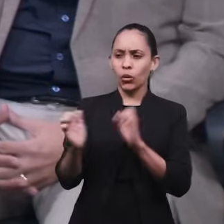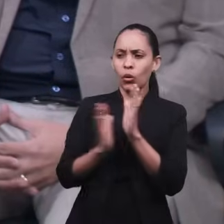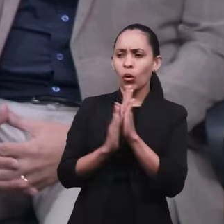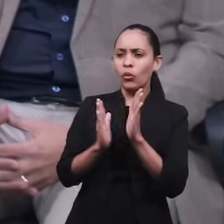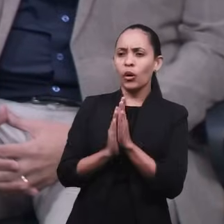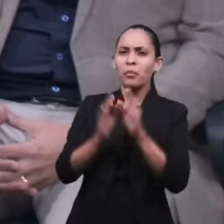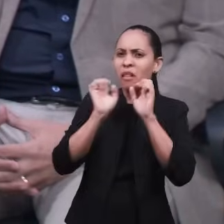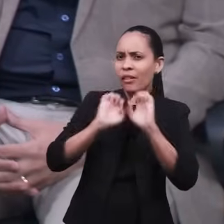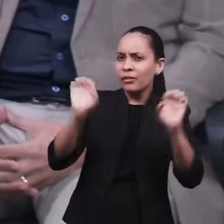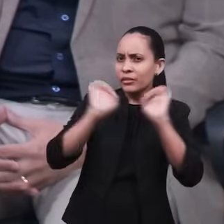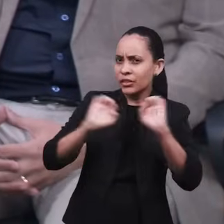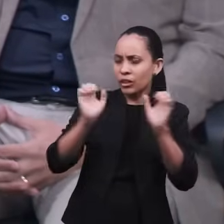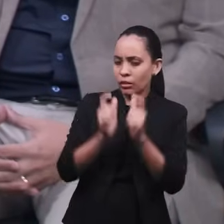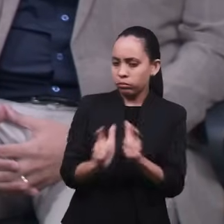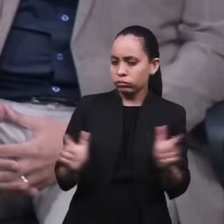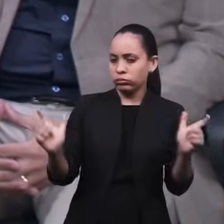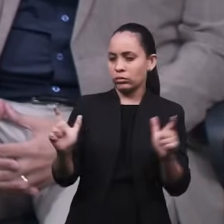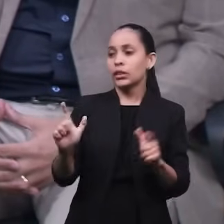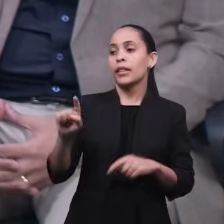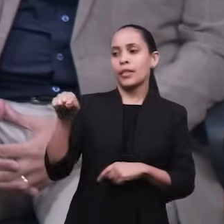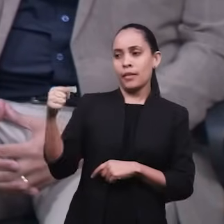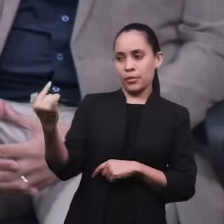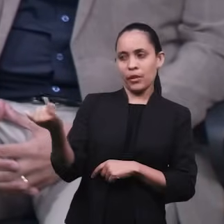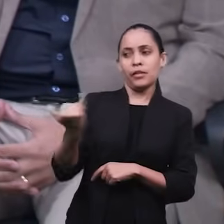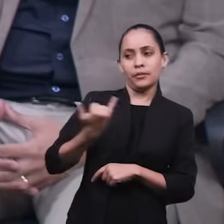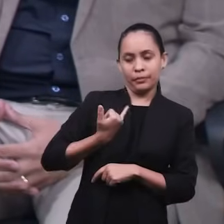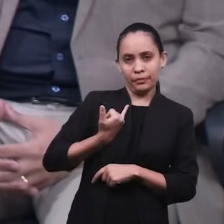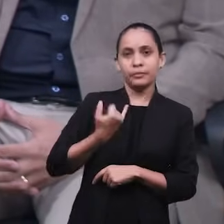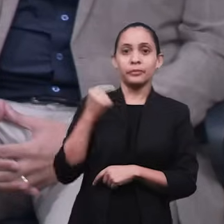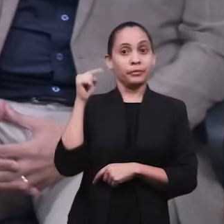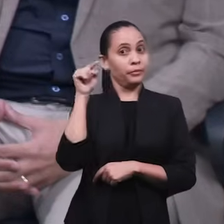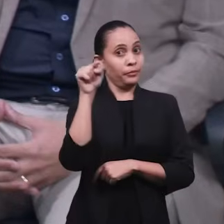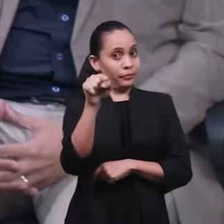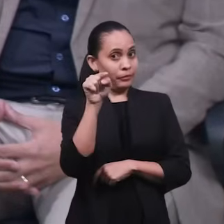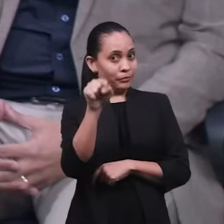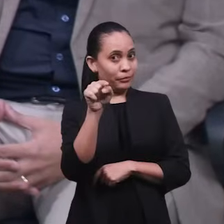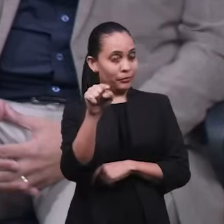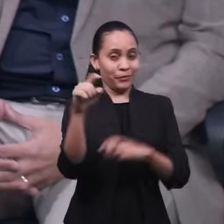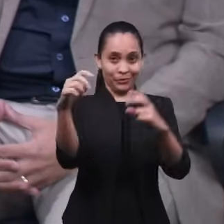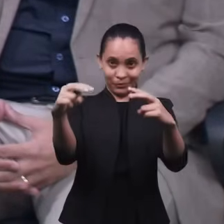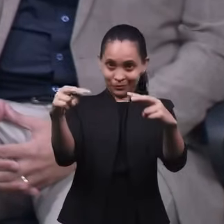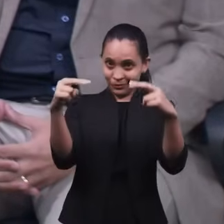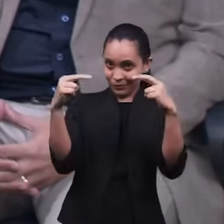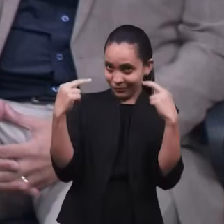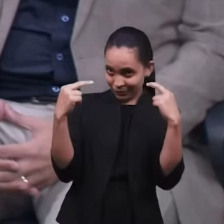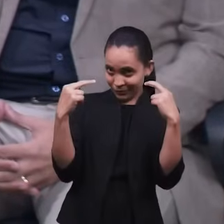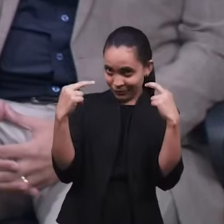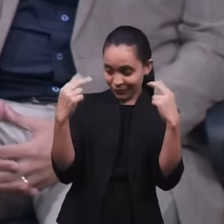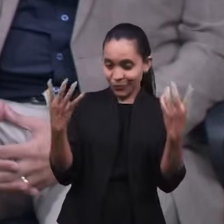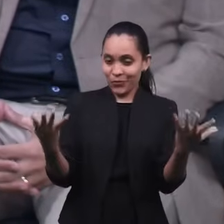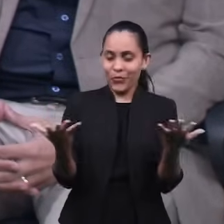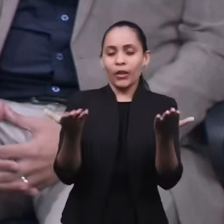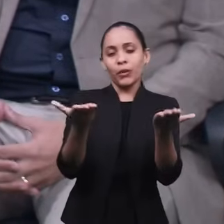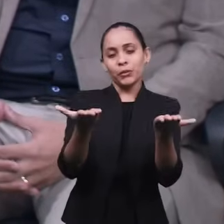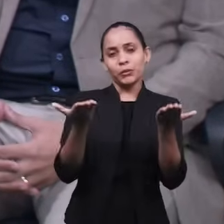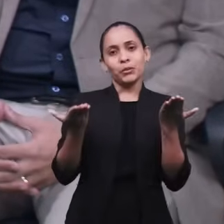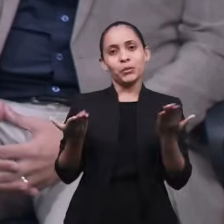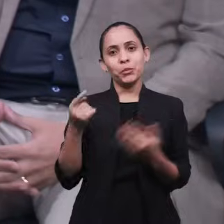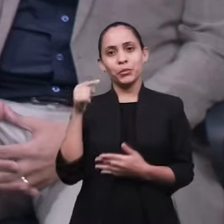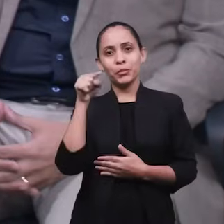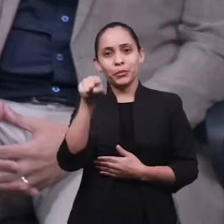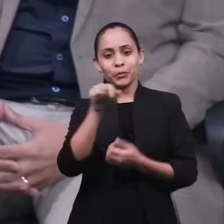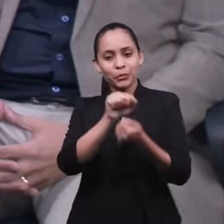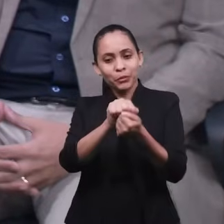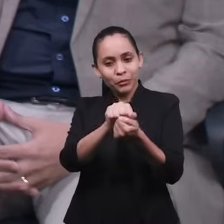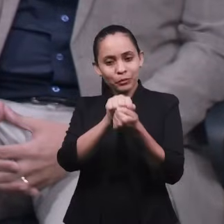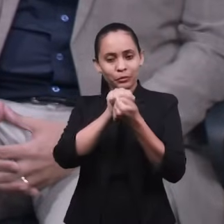Para uma grande evangelização, Fábio. Depois você vai passar isso para a gente. E a você que está nos assistindo, nós convidamos a